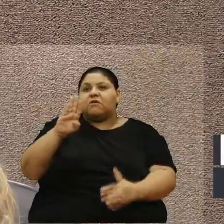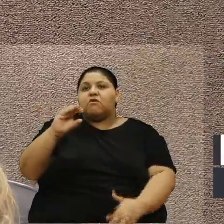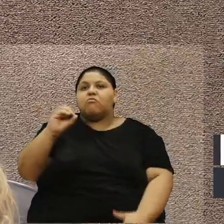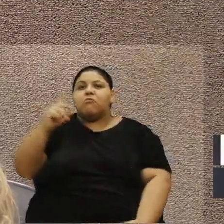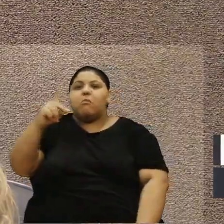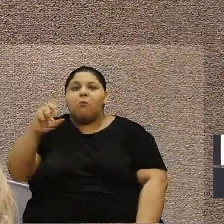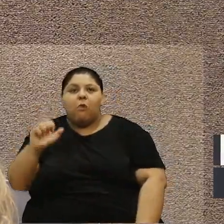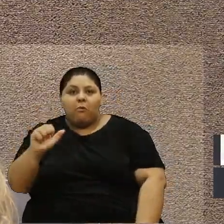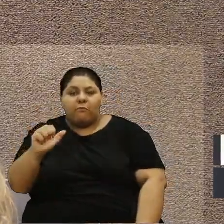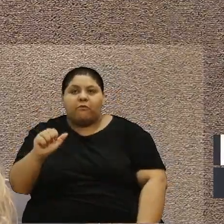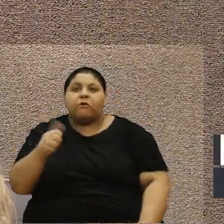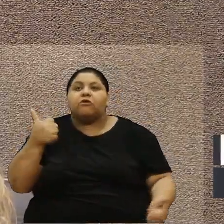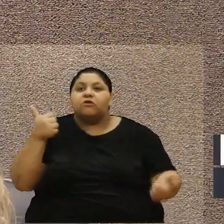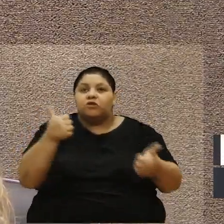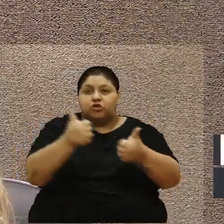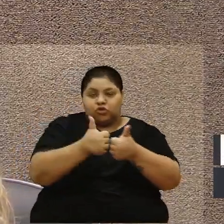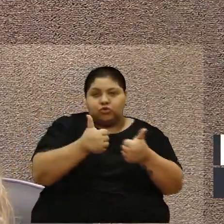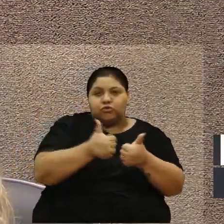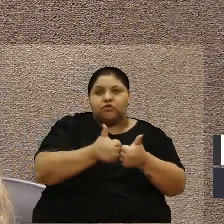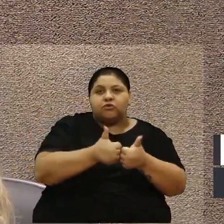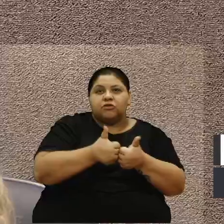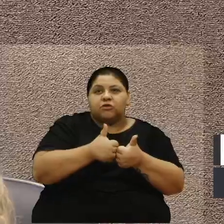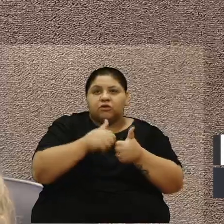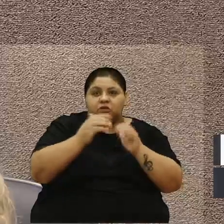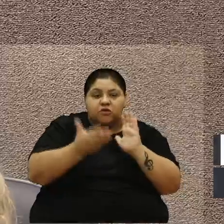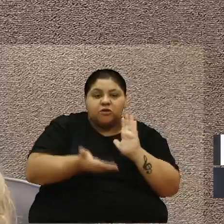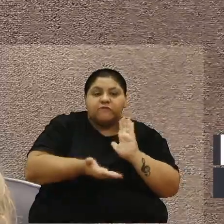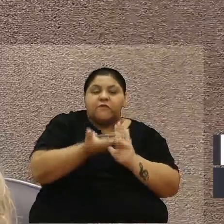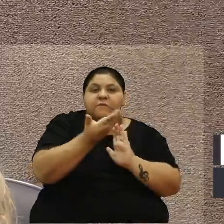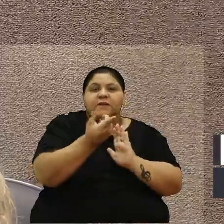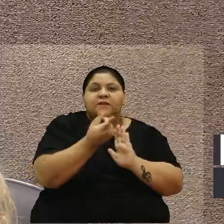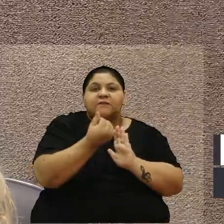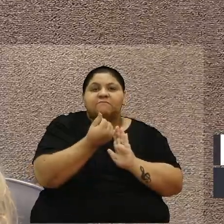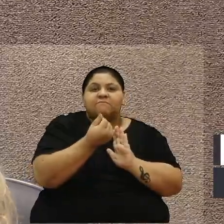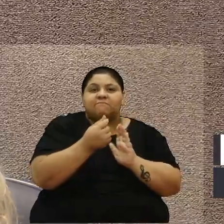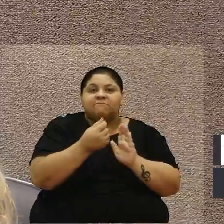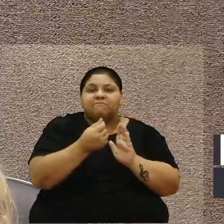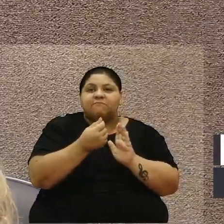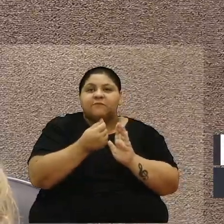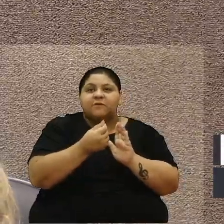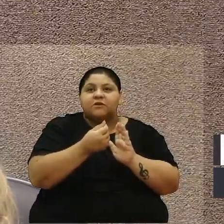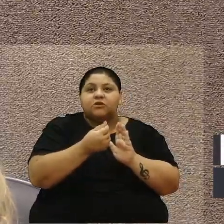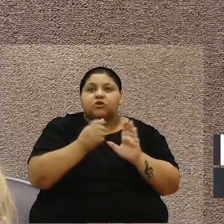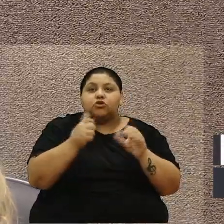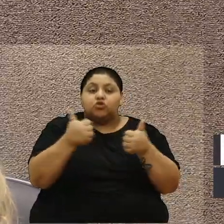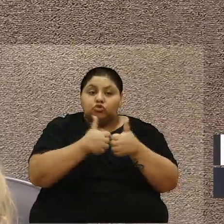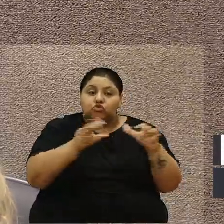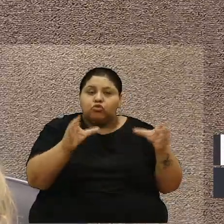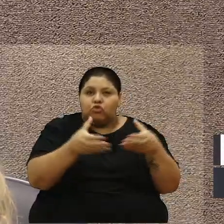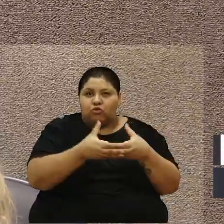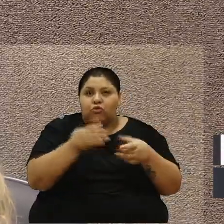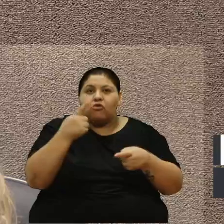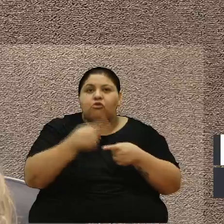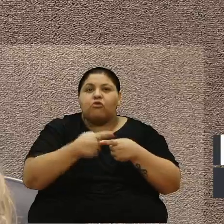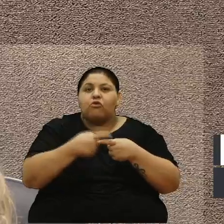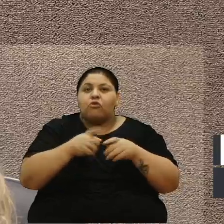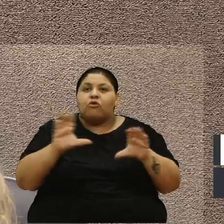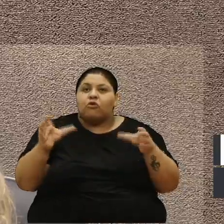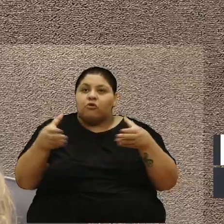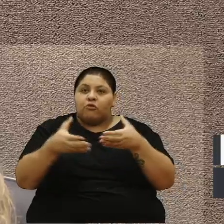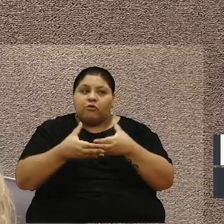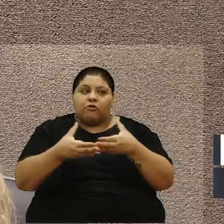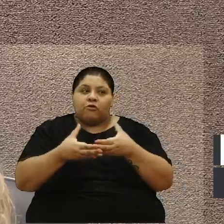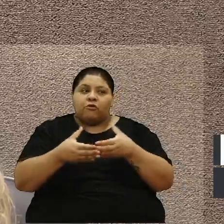femininas. E, junto com o Ibope, vai aumentar a verba de investimento por parte dos clubes. Porque, como os clubes eles